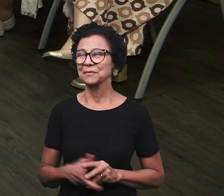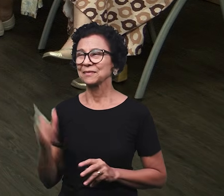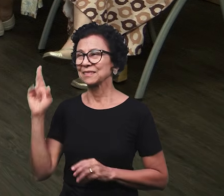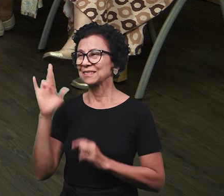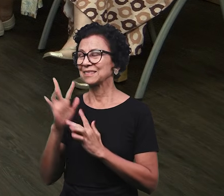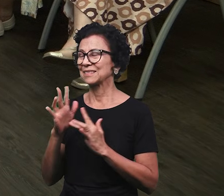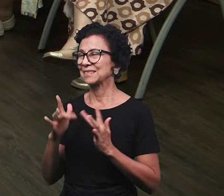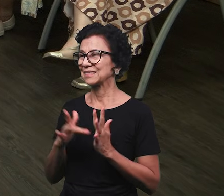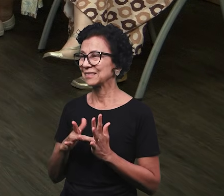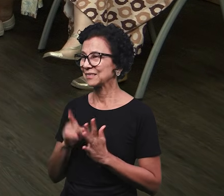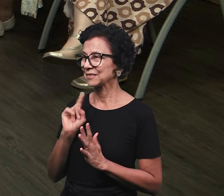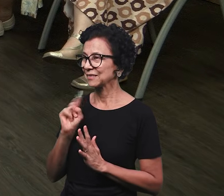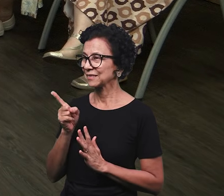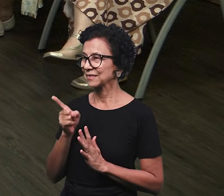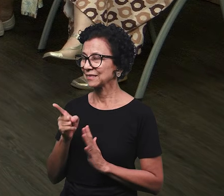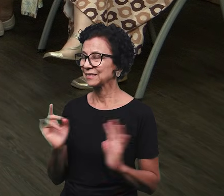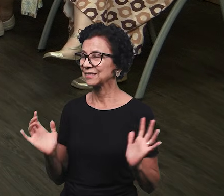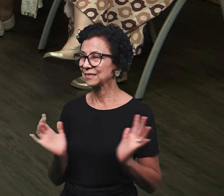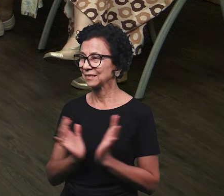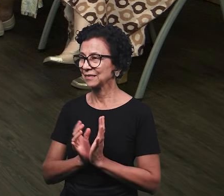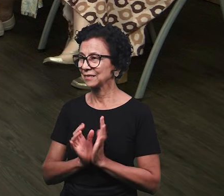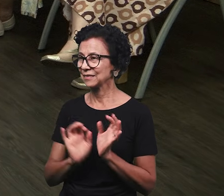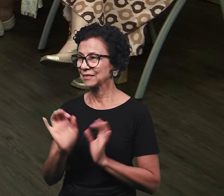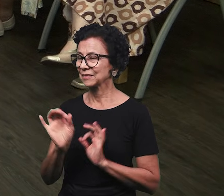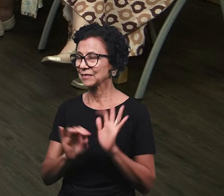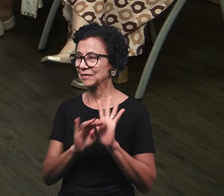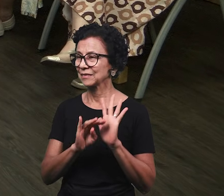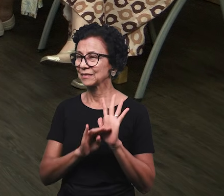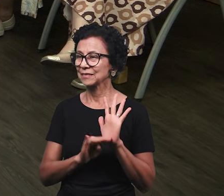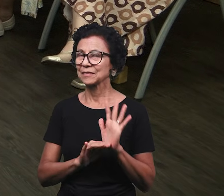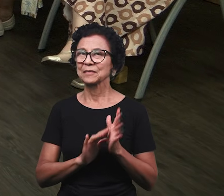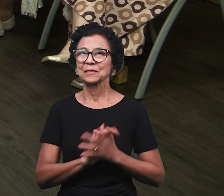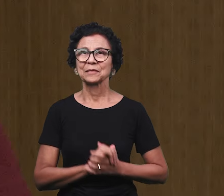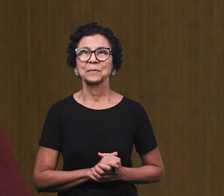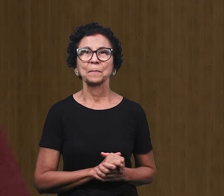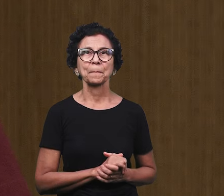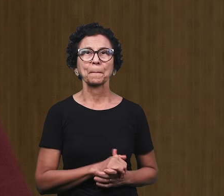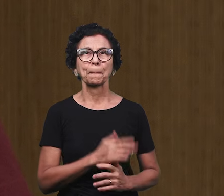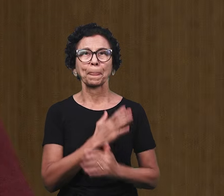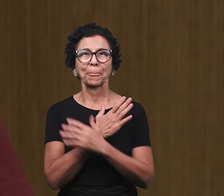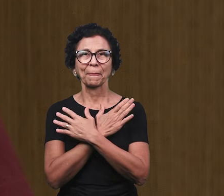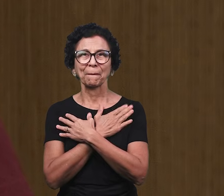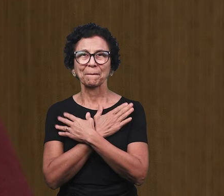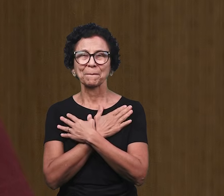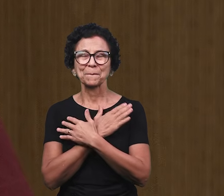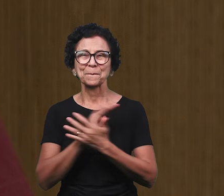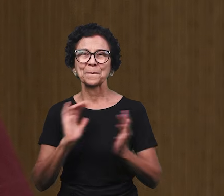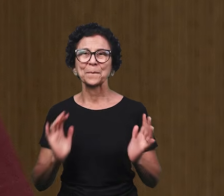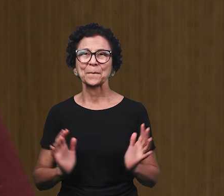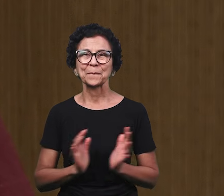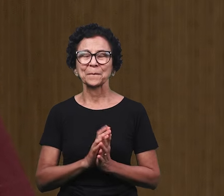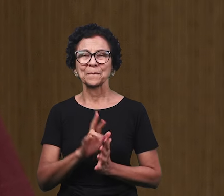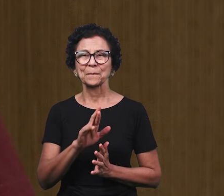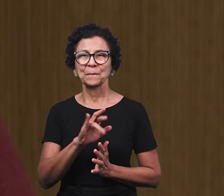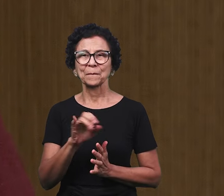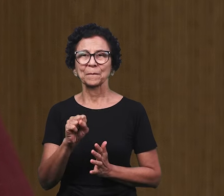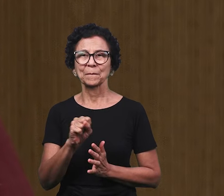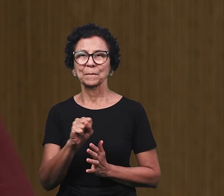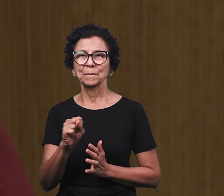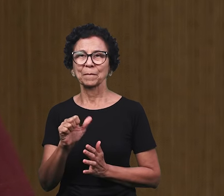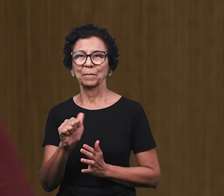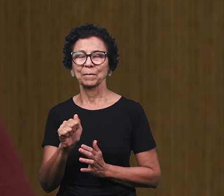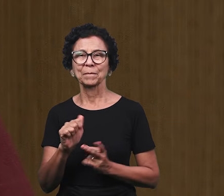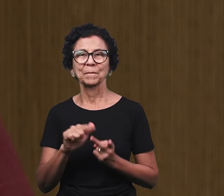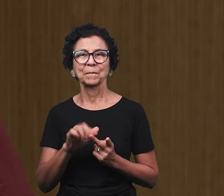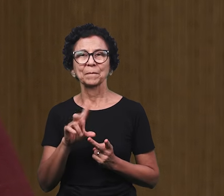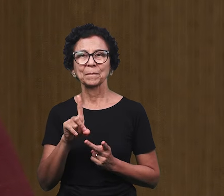paz do Senhor para você e para a equipe de produção. Paz do Senhor, pastores. Mandar um abraço para a nossa equipe de produção, para a Raíssa,